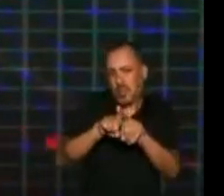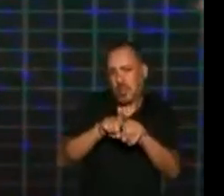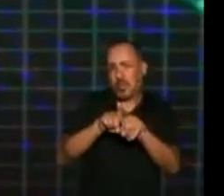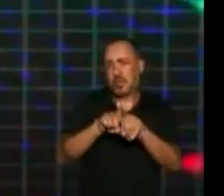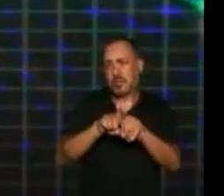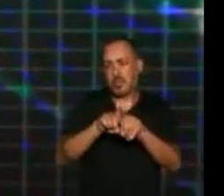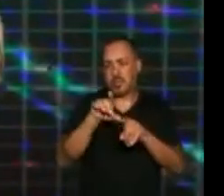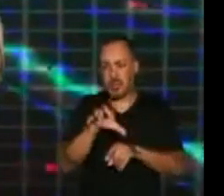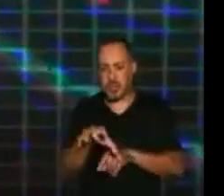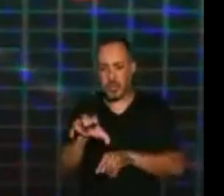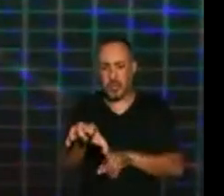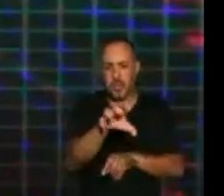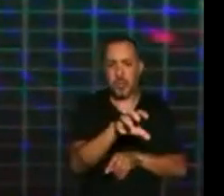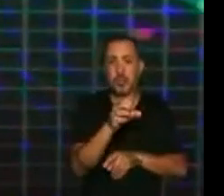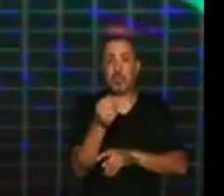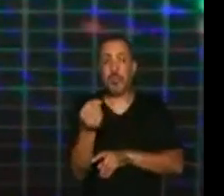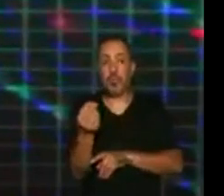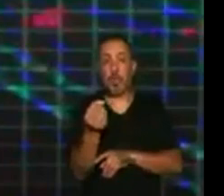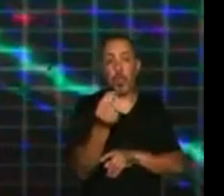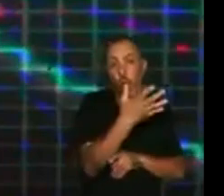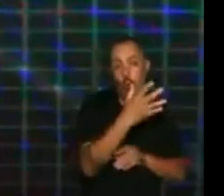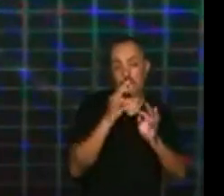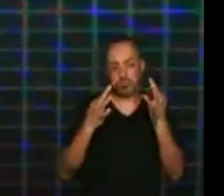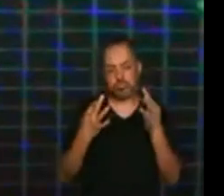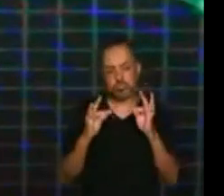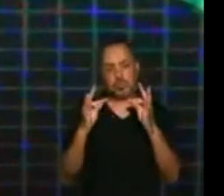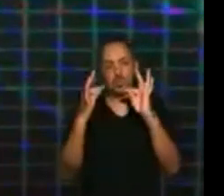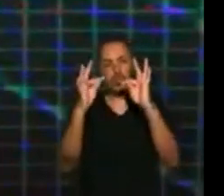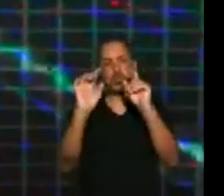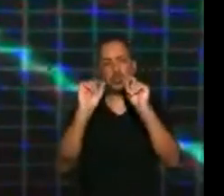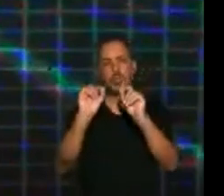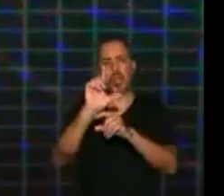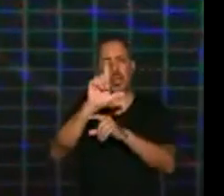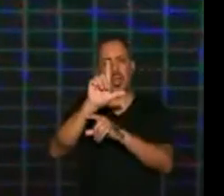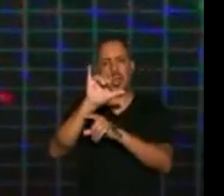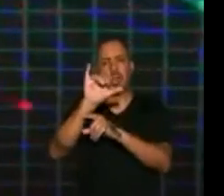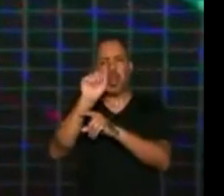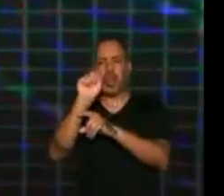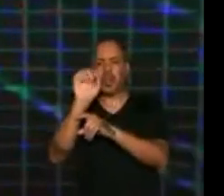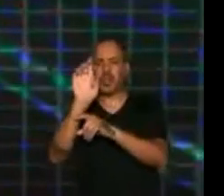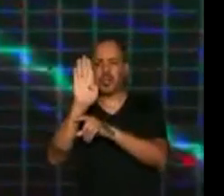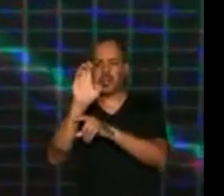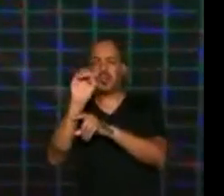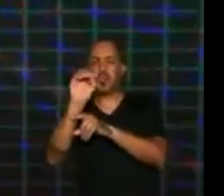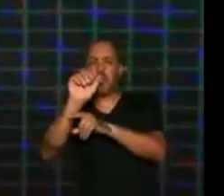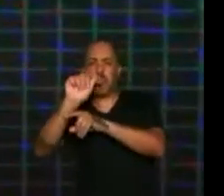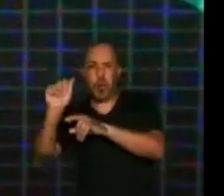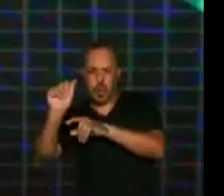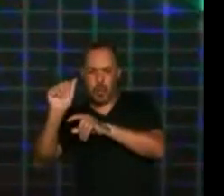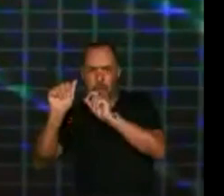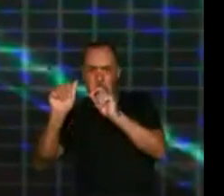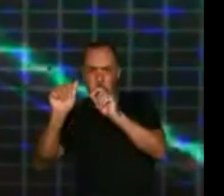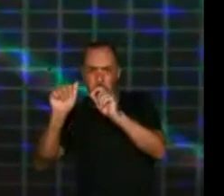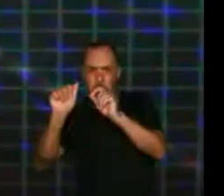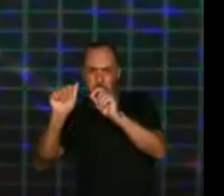das regiões novas no quesito tecnologia. Estou falando de Lisboa, que tem se destacado cada